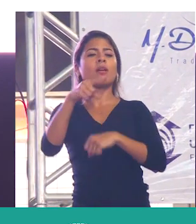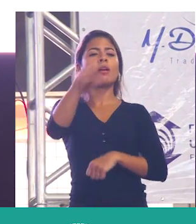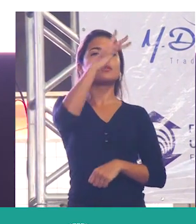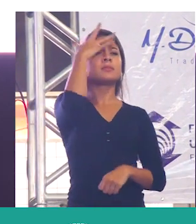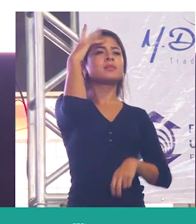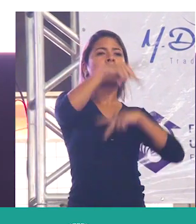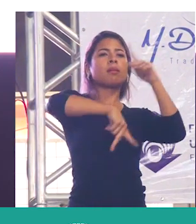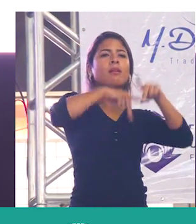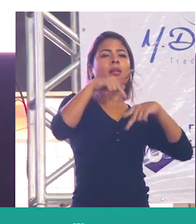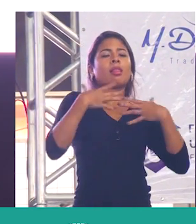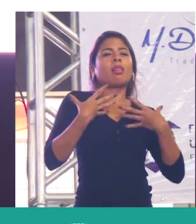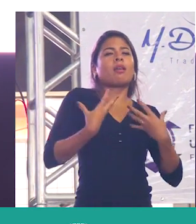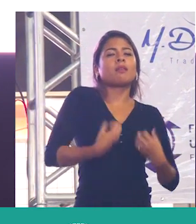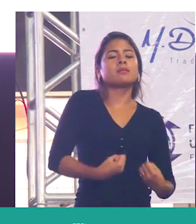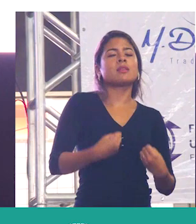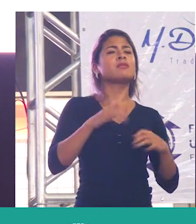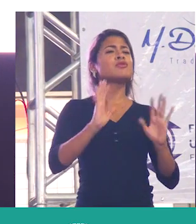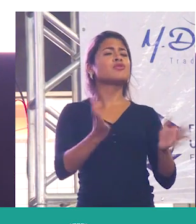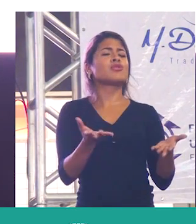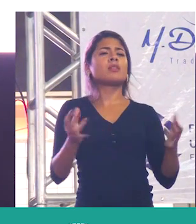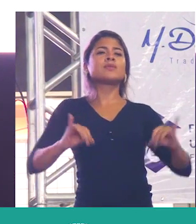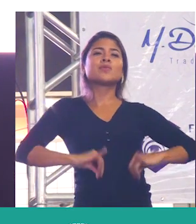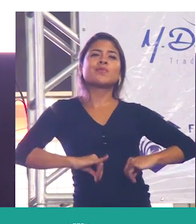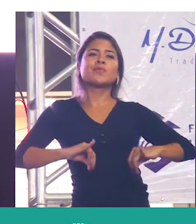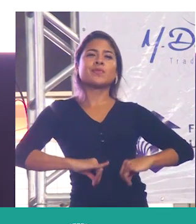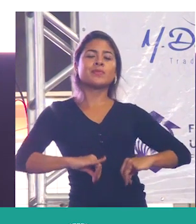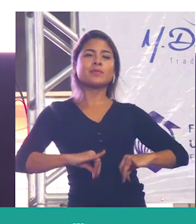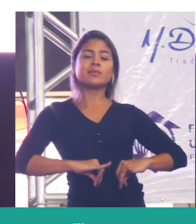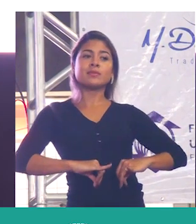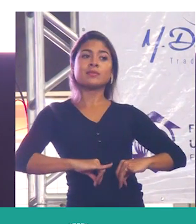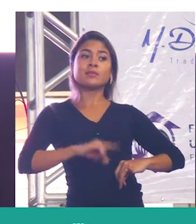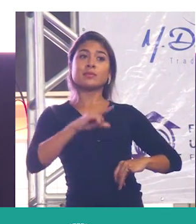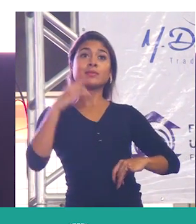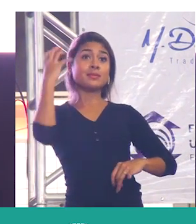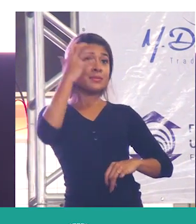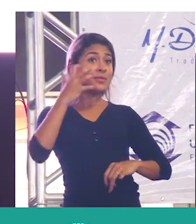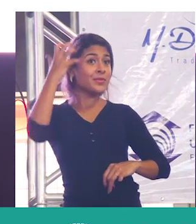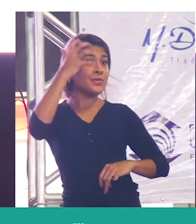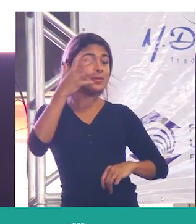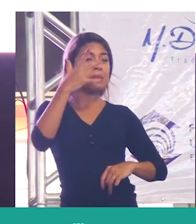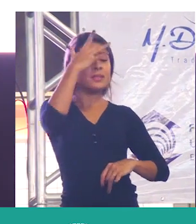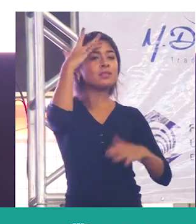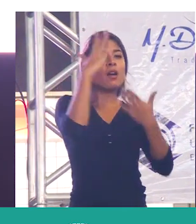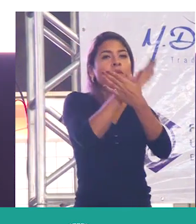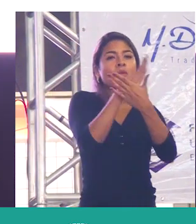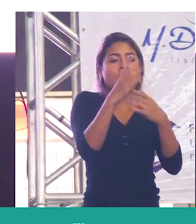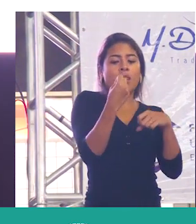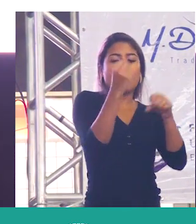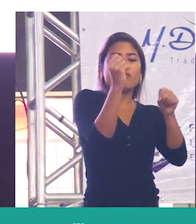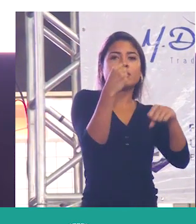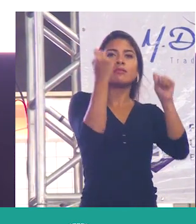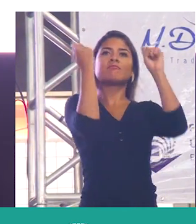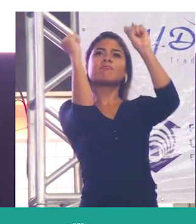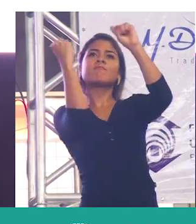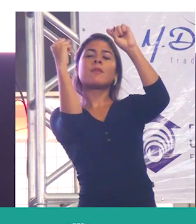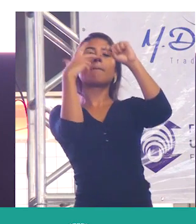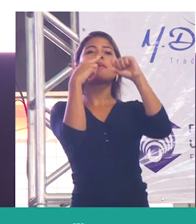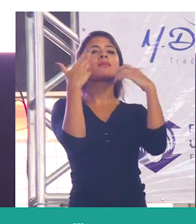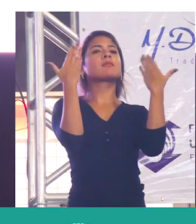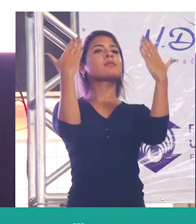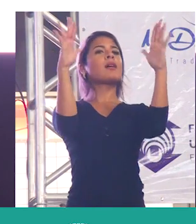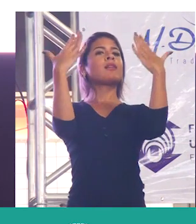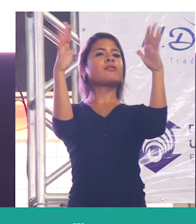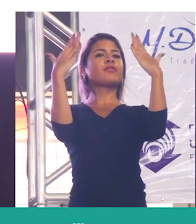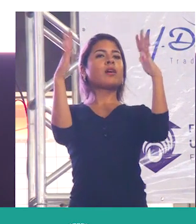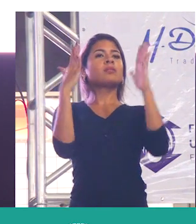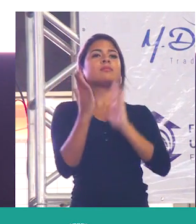cansado de sofrer dessa maneira. As pessoas levantavam as vassouras como se fossem aplausos